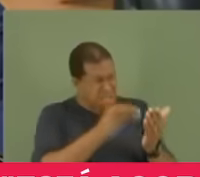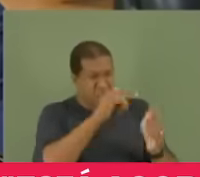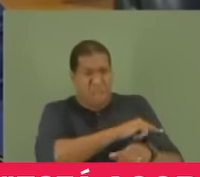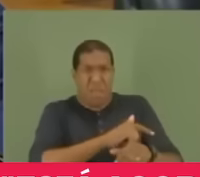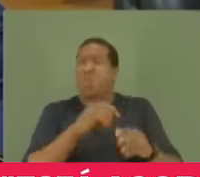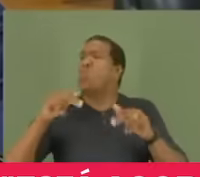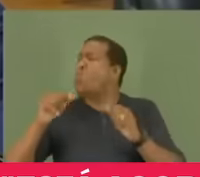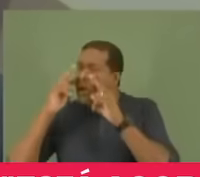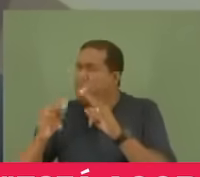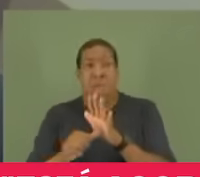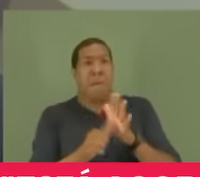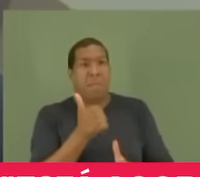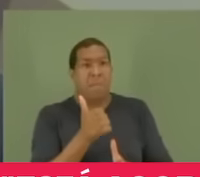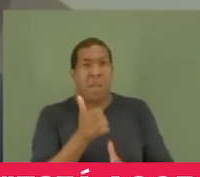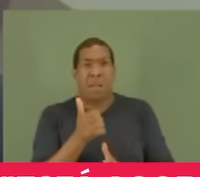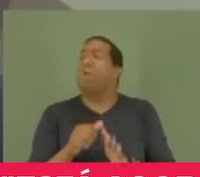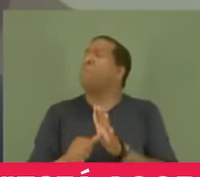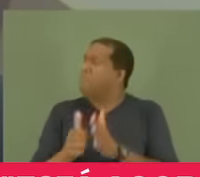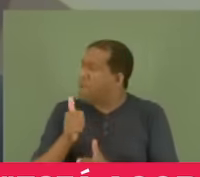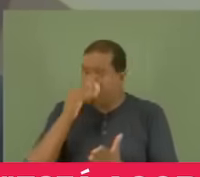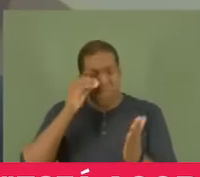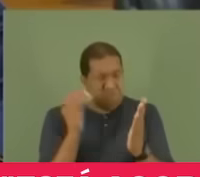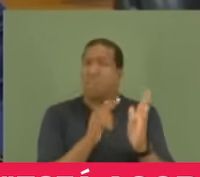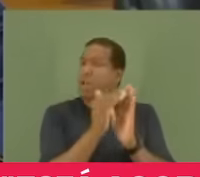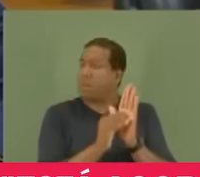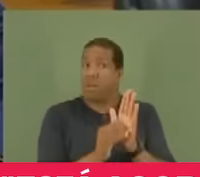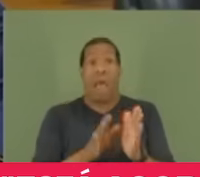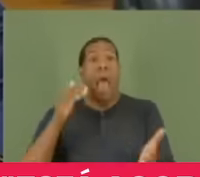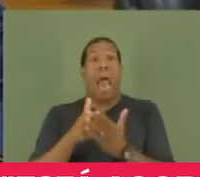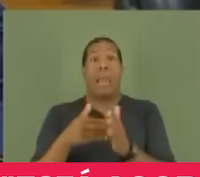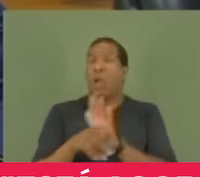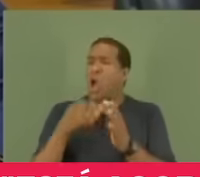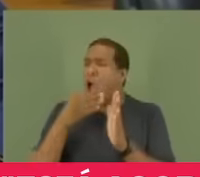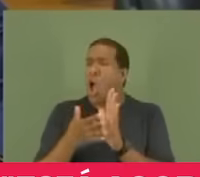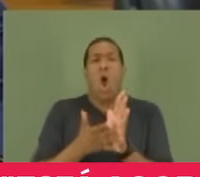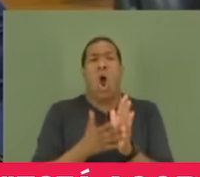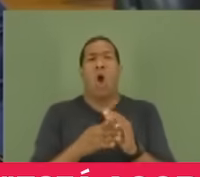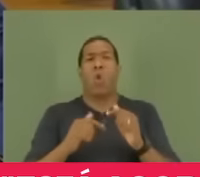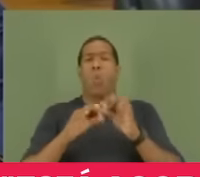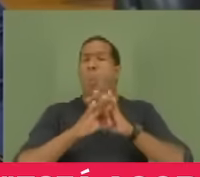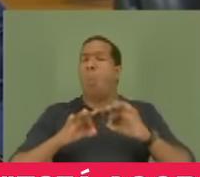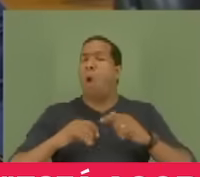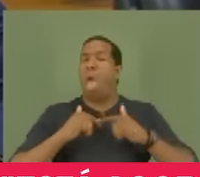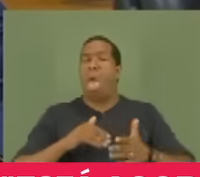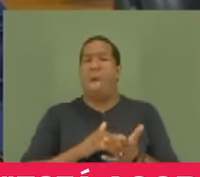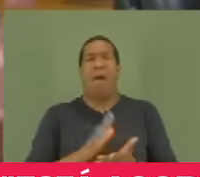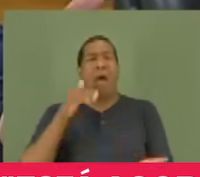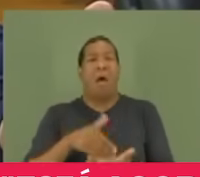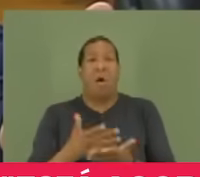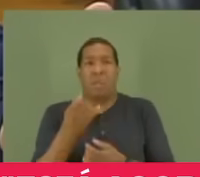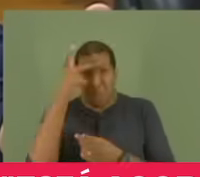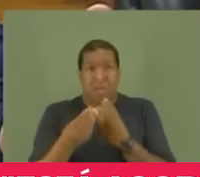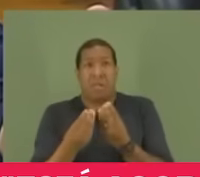Primeira vez que o senhor viu? Primeira vez. A tese da omissão hoje vai por água abaixo. E quem enterra a tese